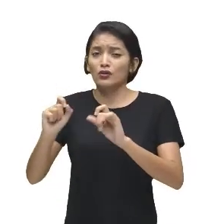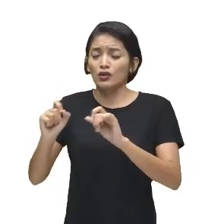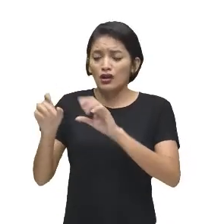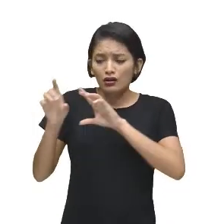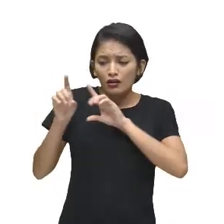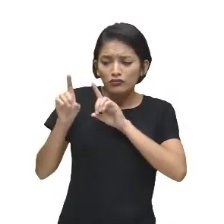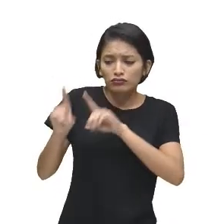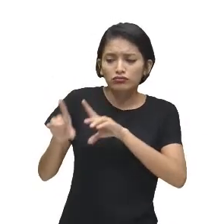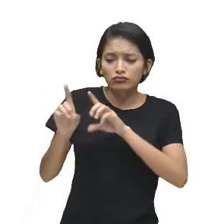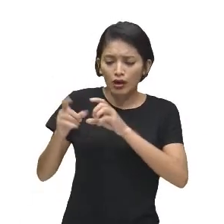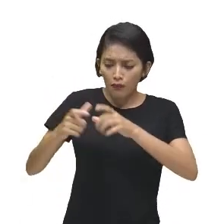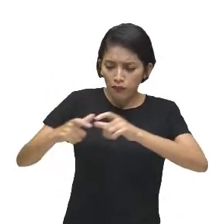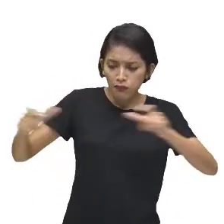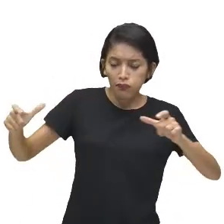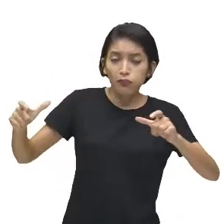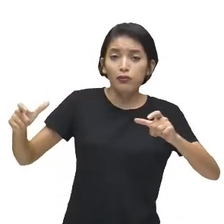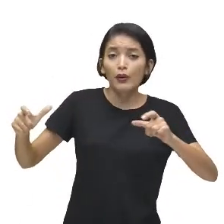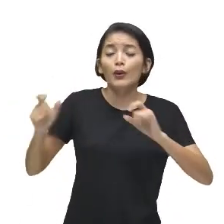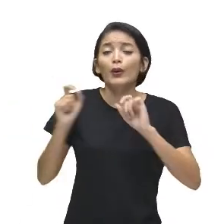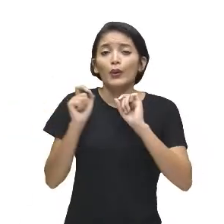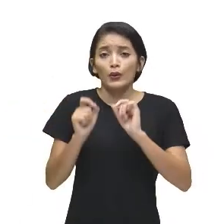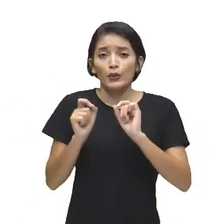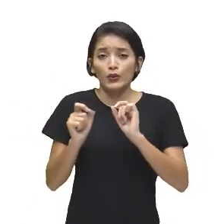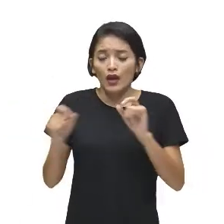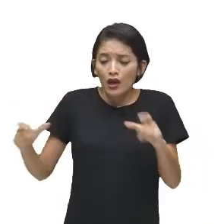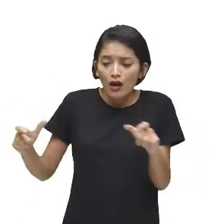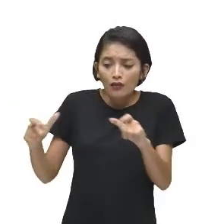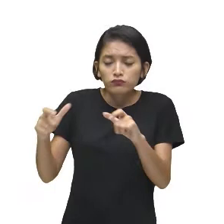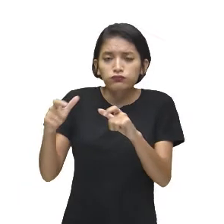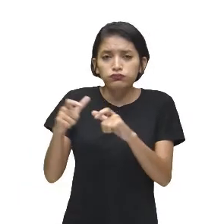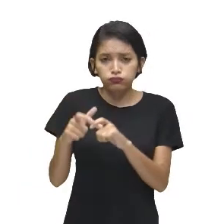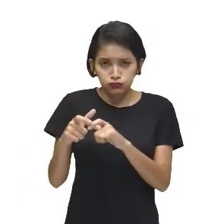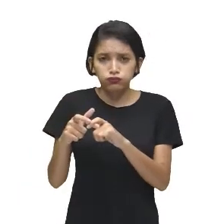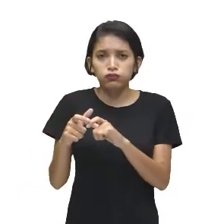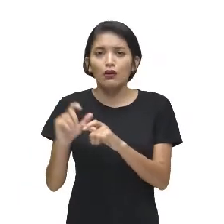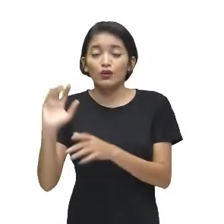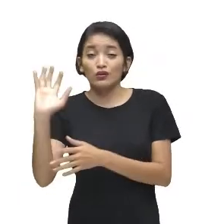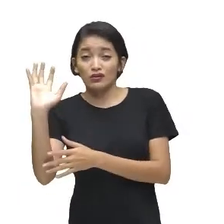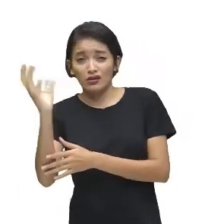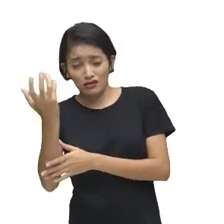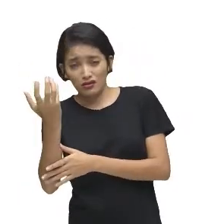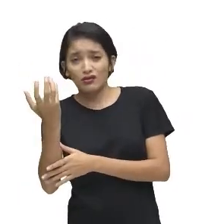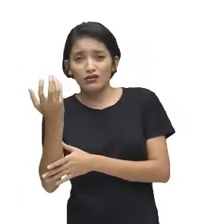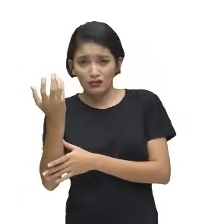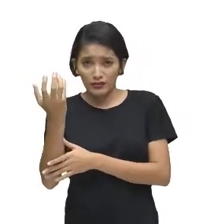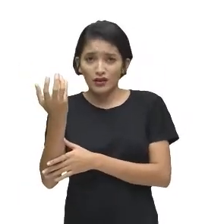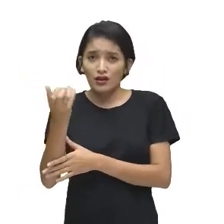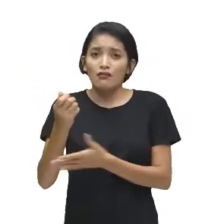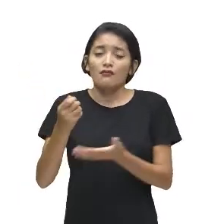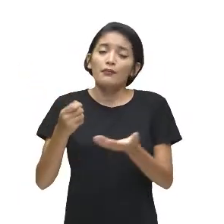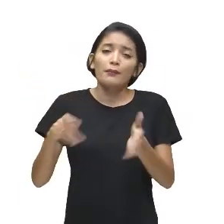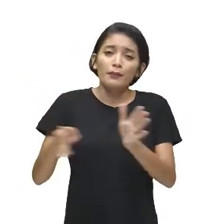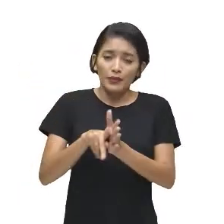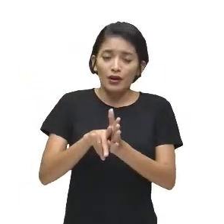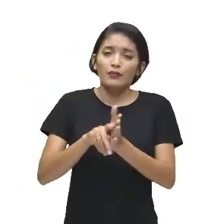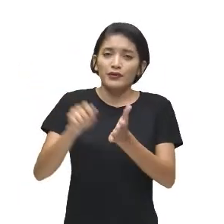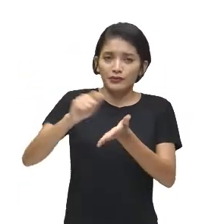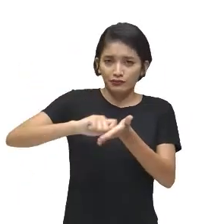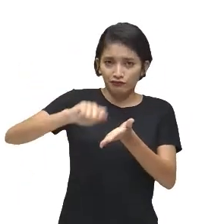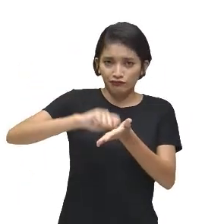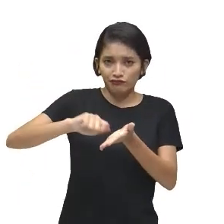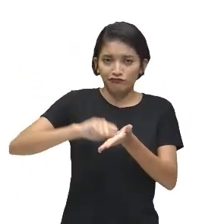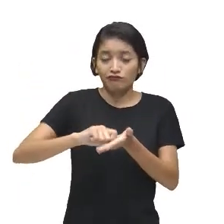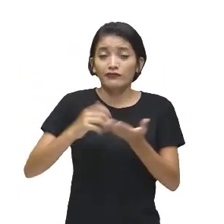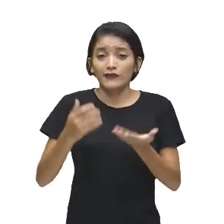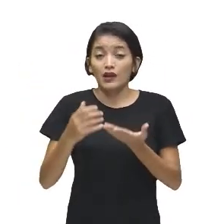doutrinária, ela tem também uma dimensão cerimonial dos seus ritos. O homem não